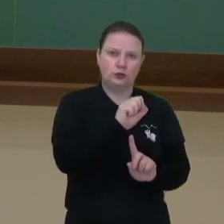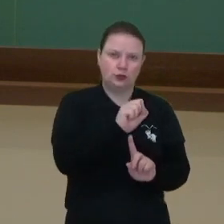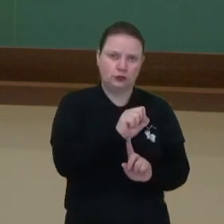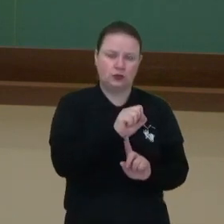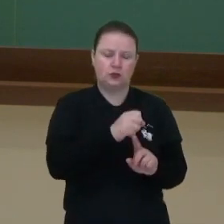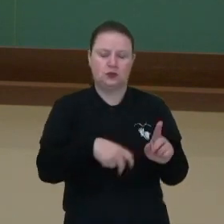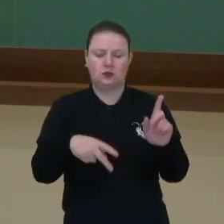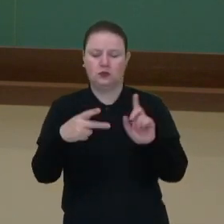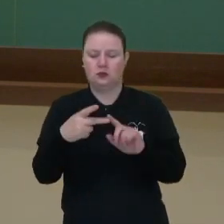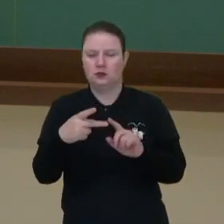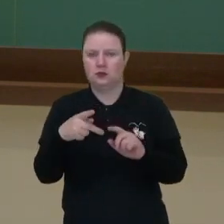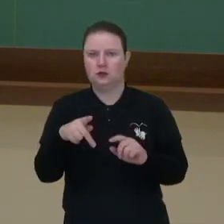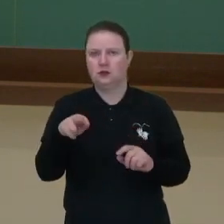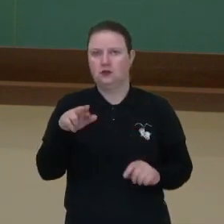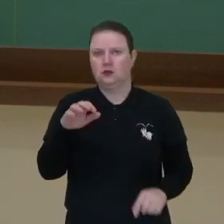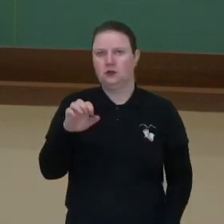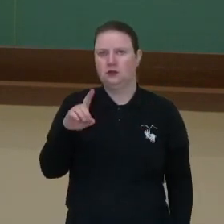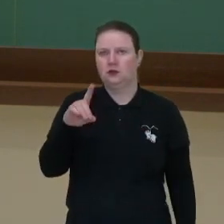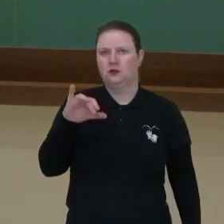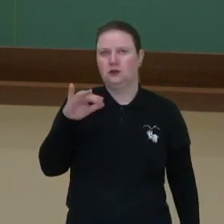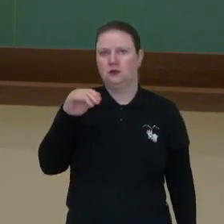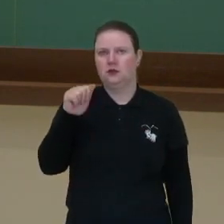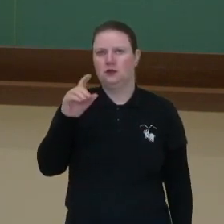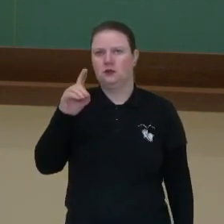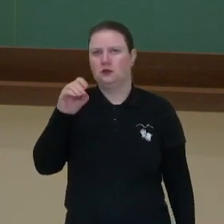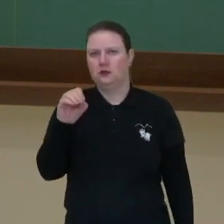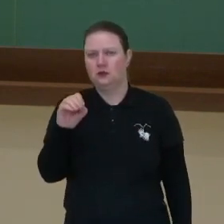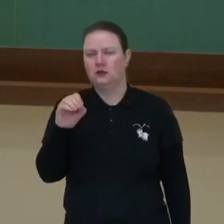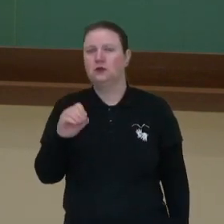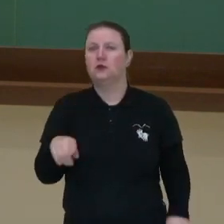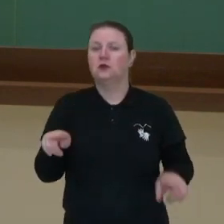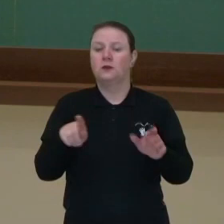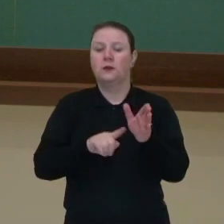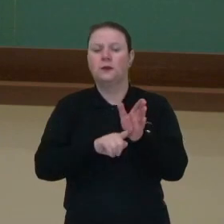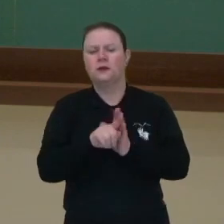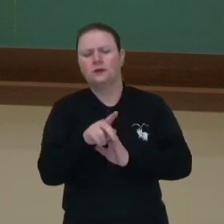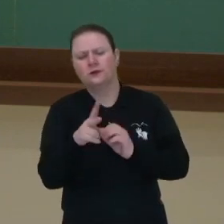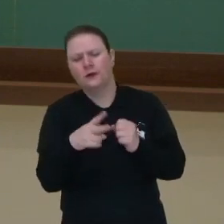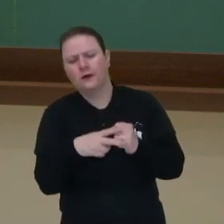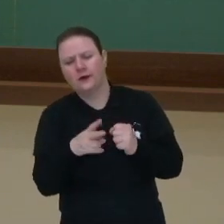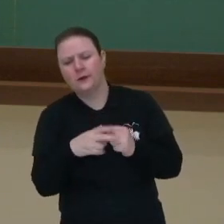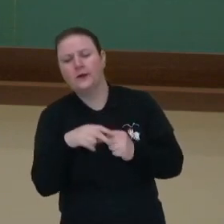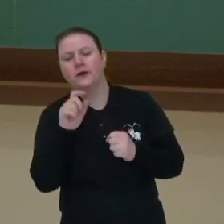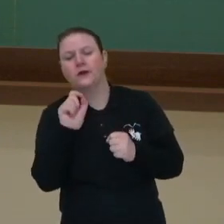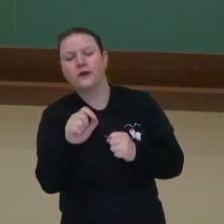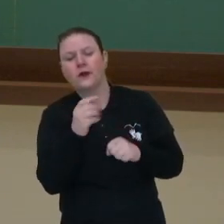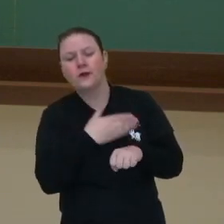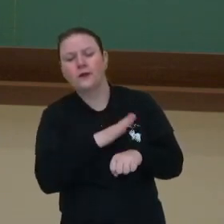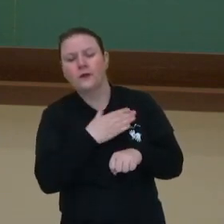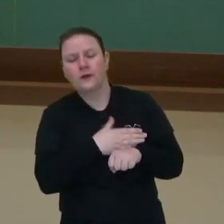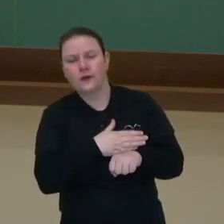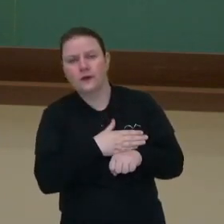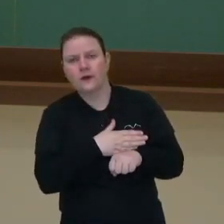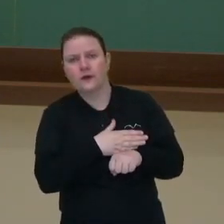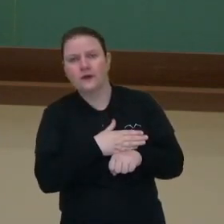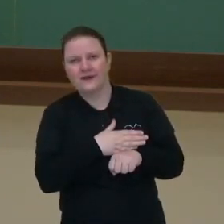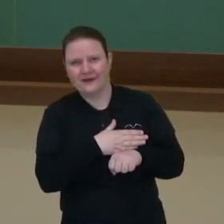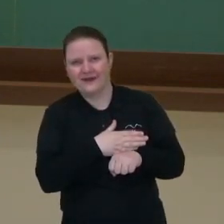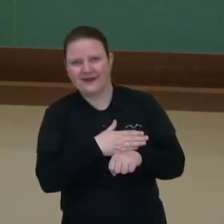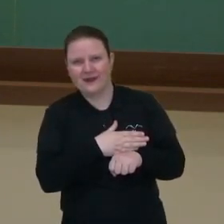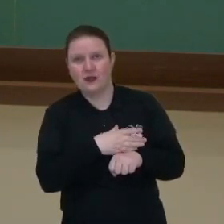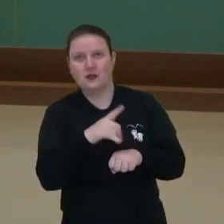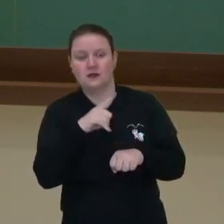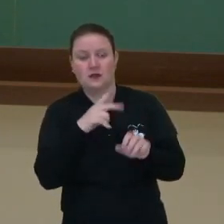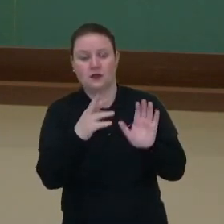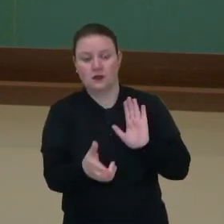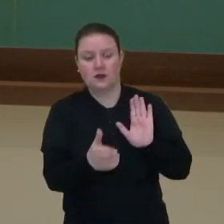o predicado, né? Então eu faço a perguntinha para o verbo, né? Quem praticou aquela ação, né? E eu tenho